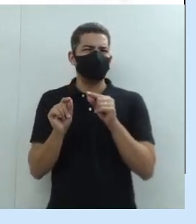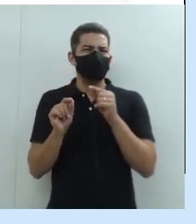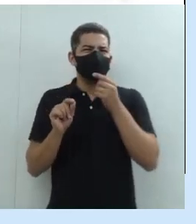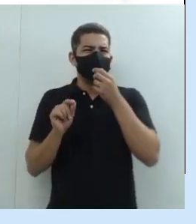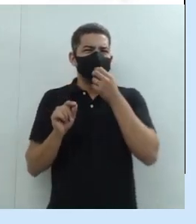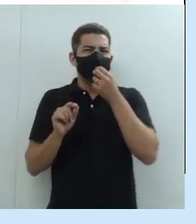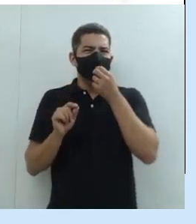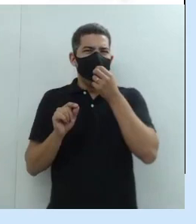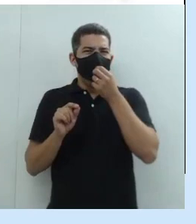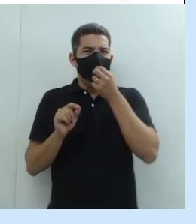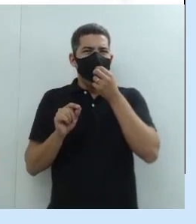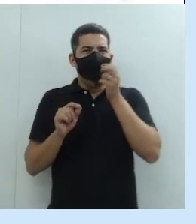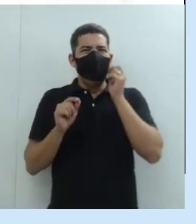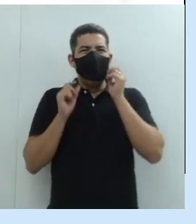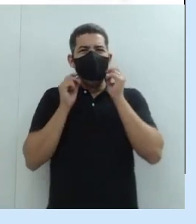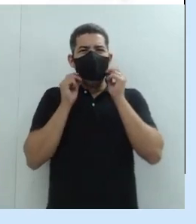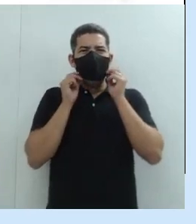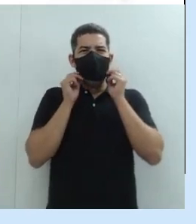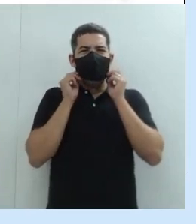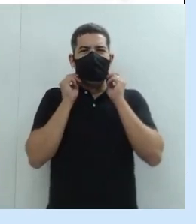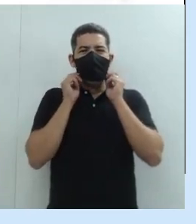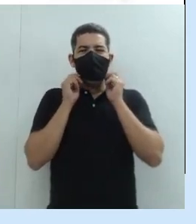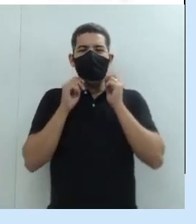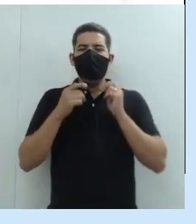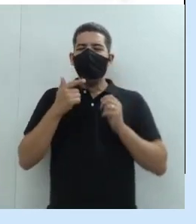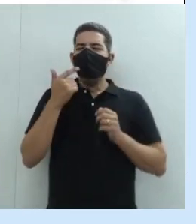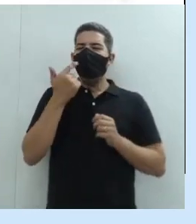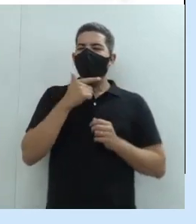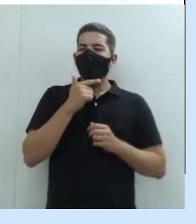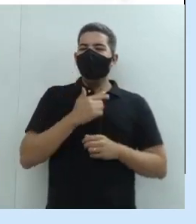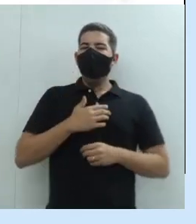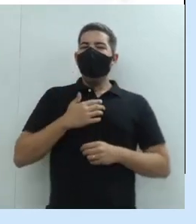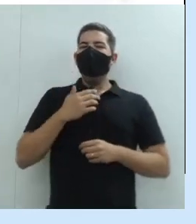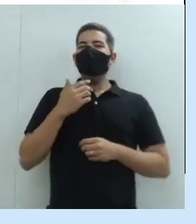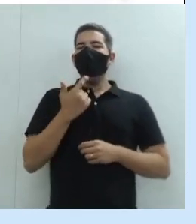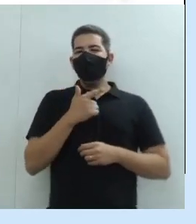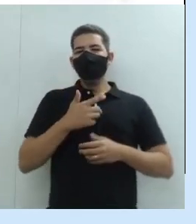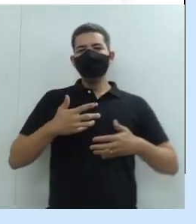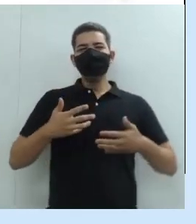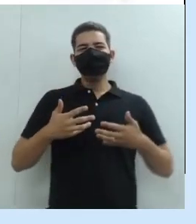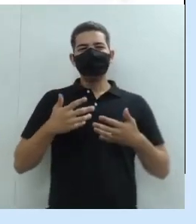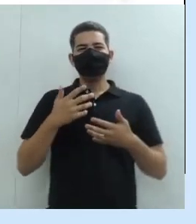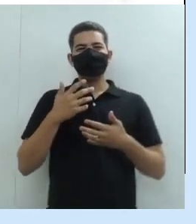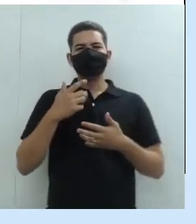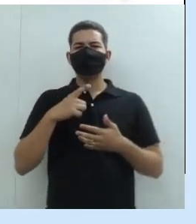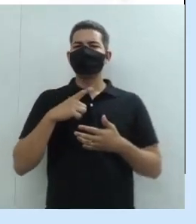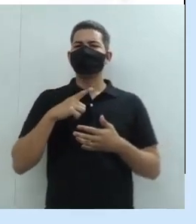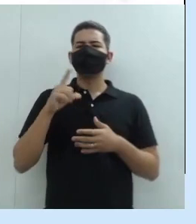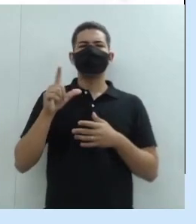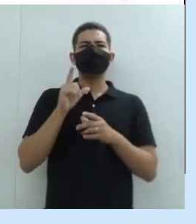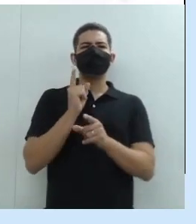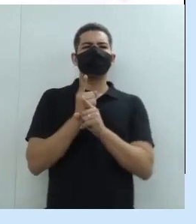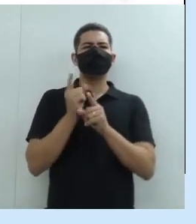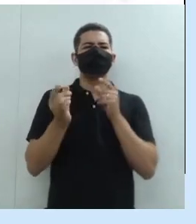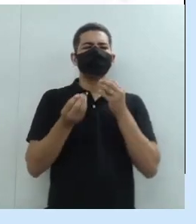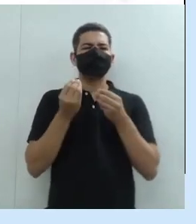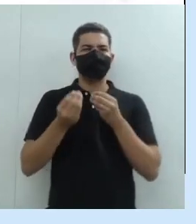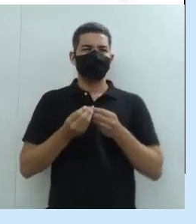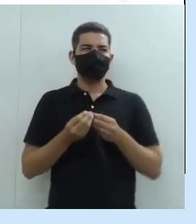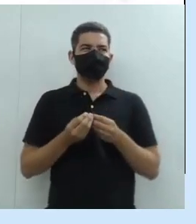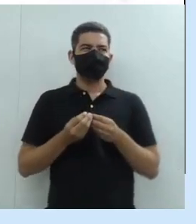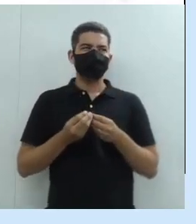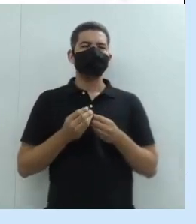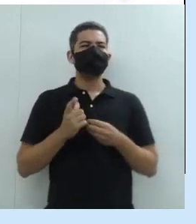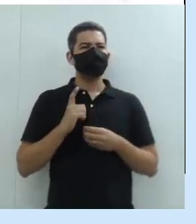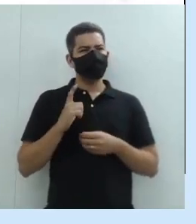tirinha acima fica evidente? Como é que esse efeito de humor aparece nessa tirinha?